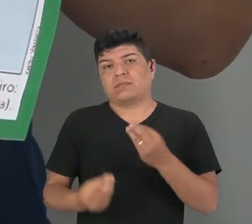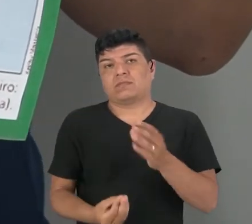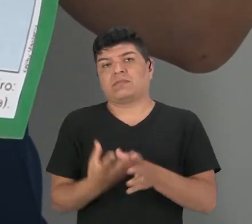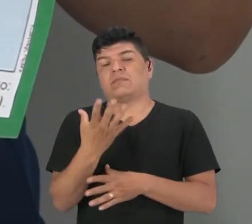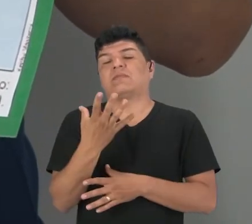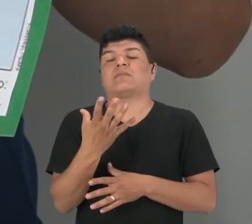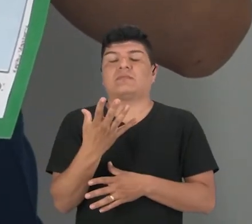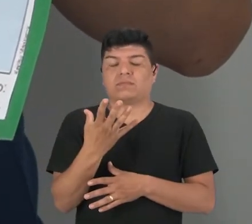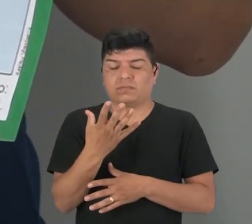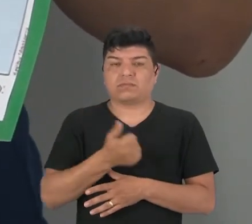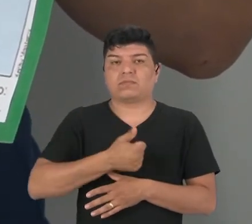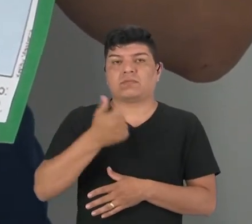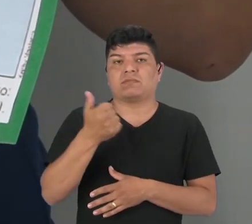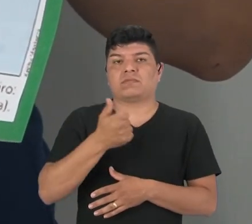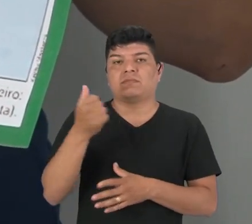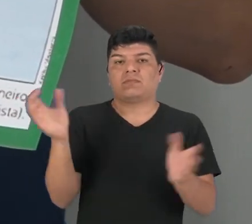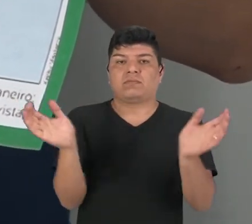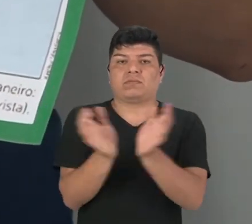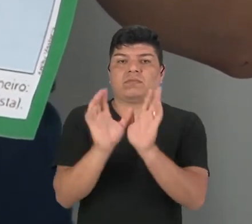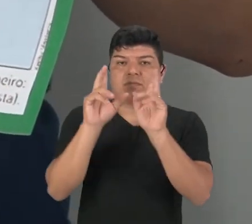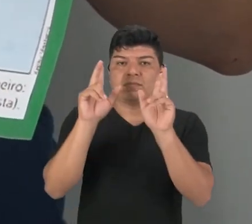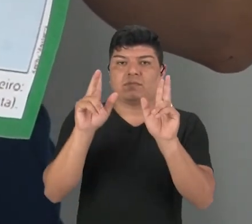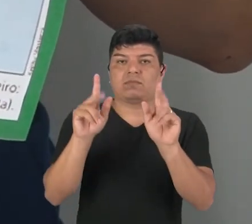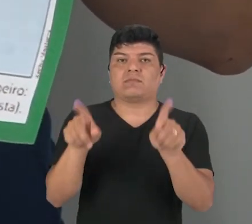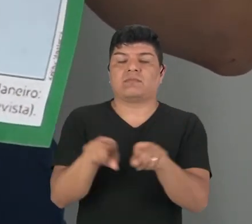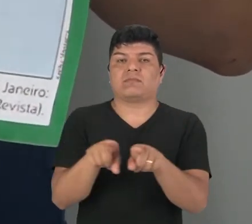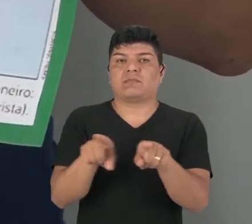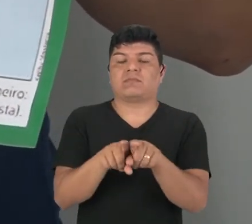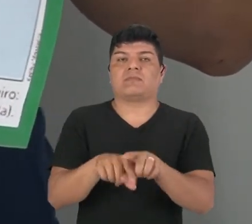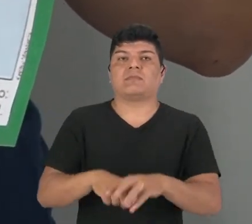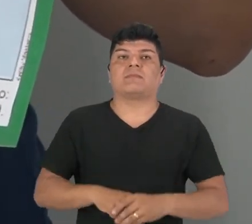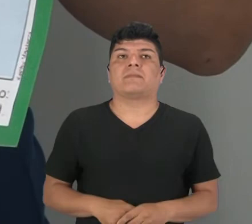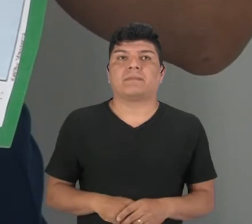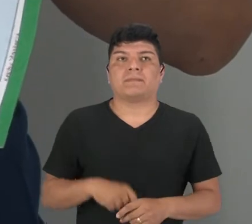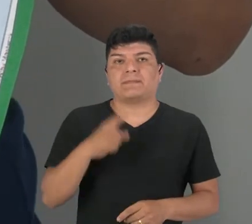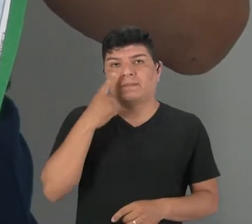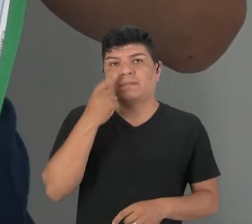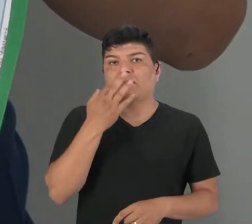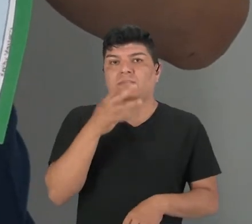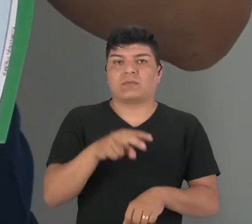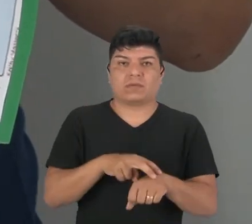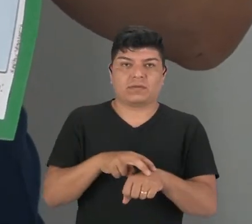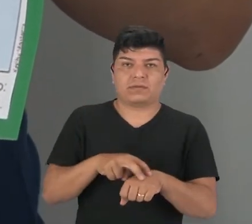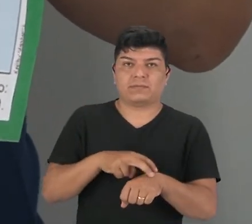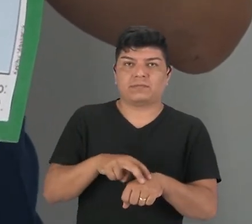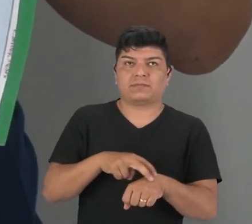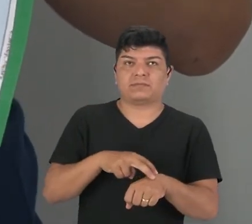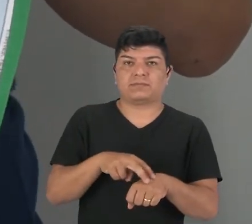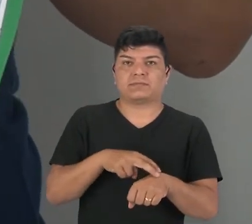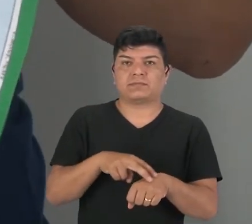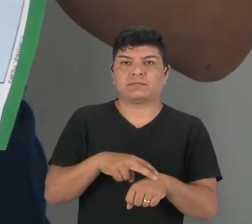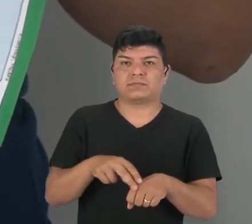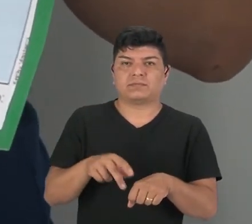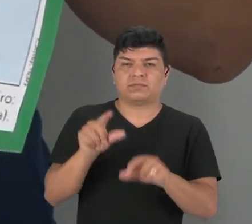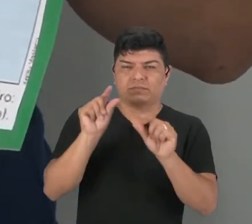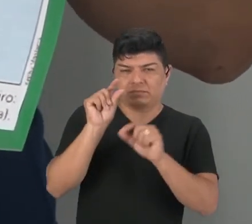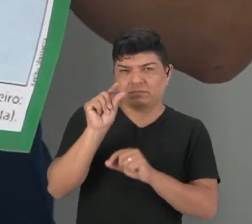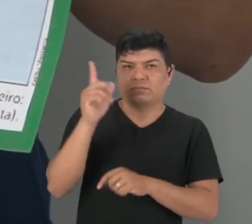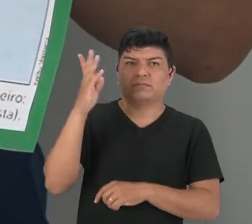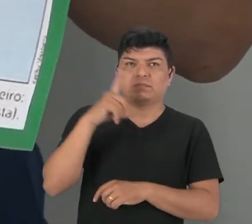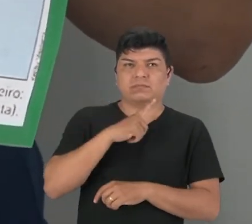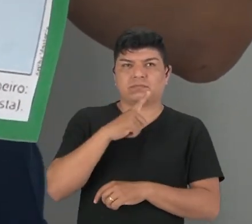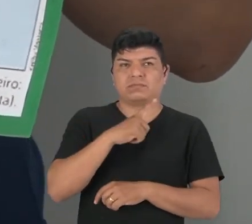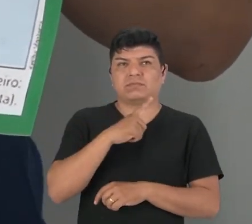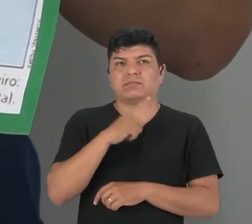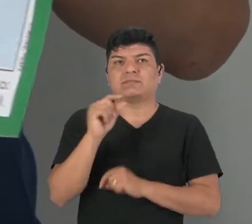primeiras cidades, esses primeiros agrupamentos. Depois a gente vê aqui a parte verdezinha, ó, que é só essa parte pequenininha aqui, ó,